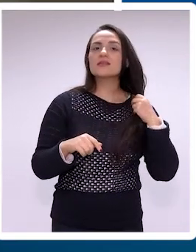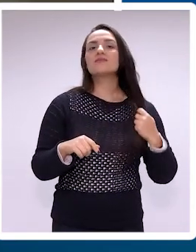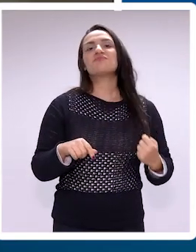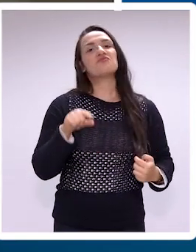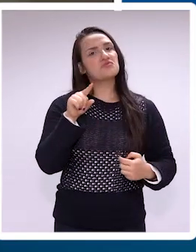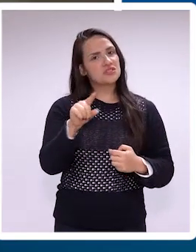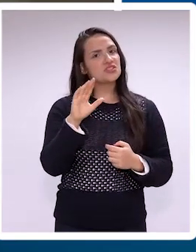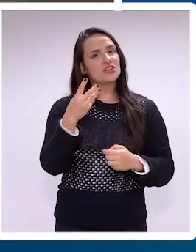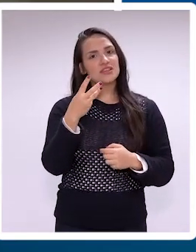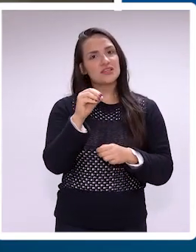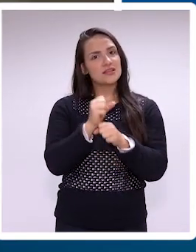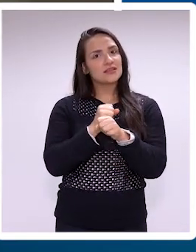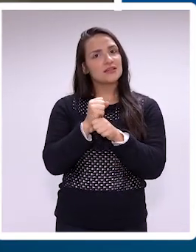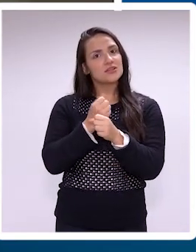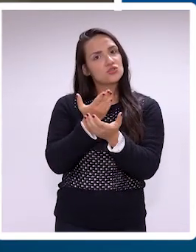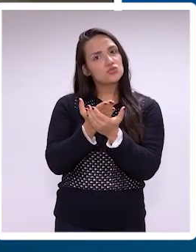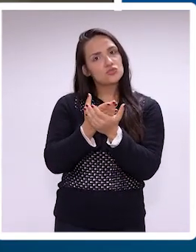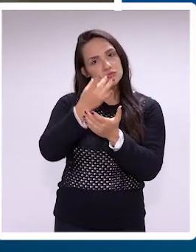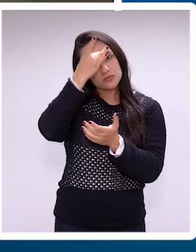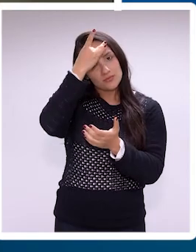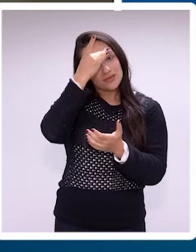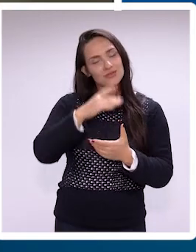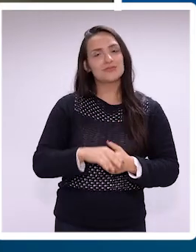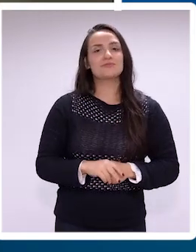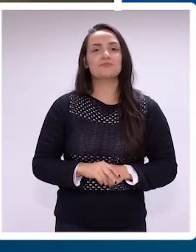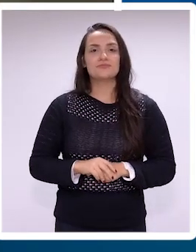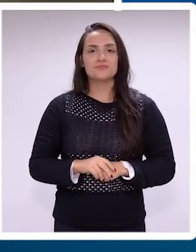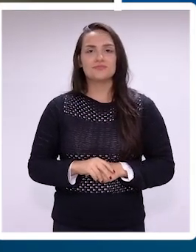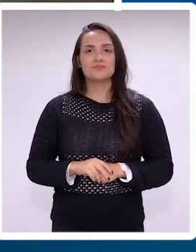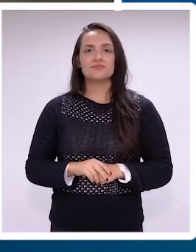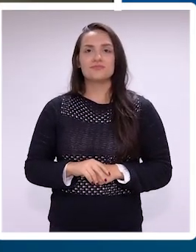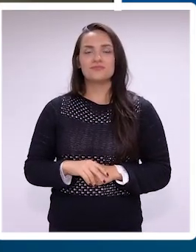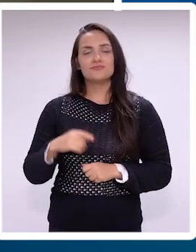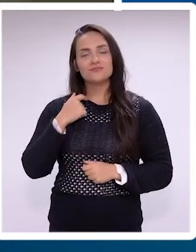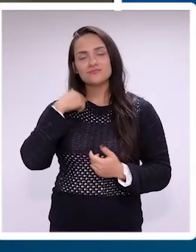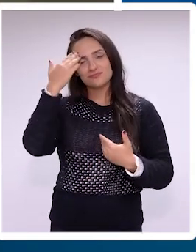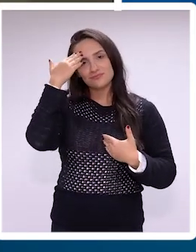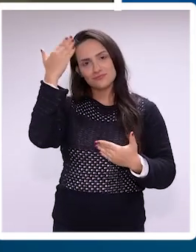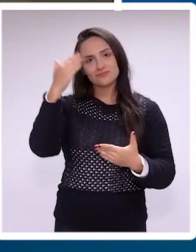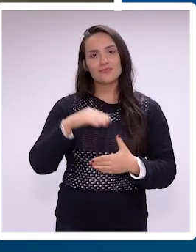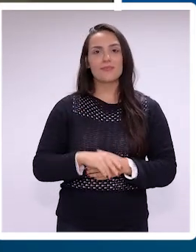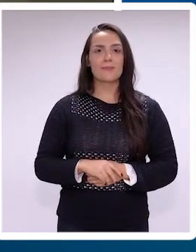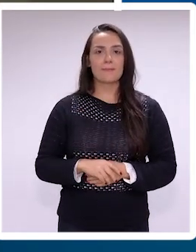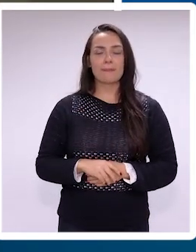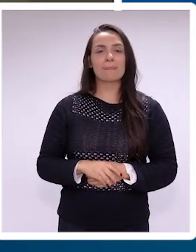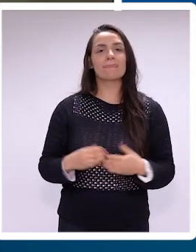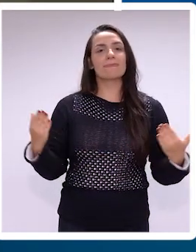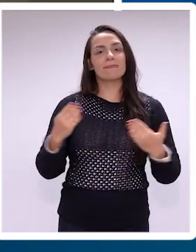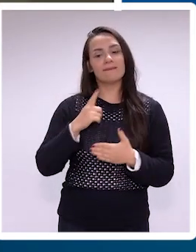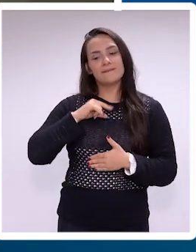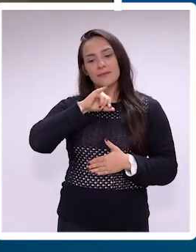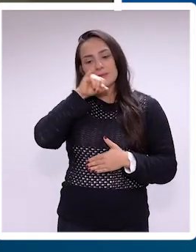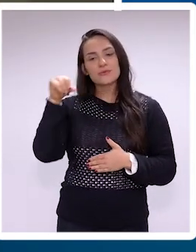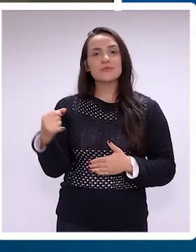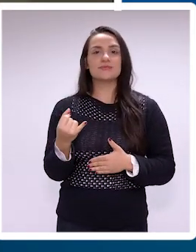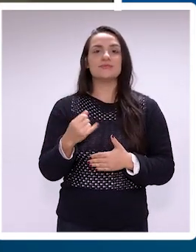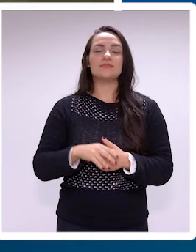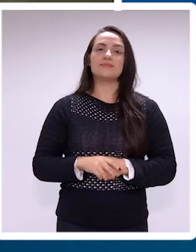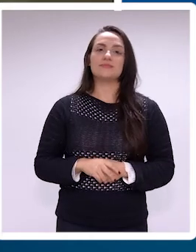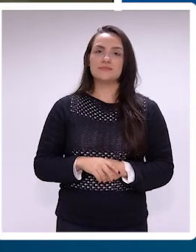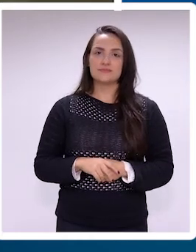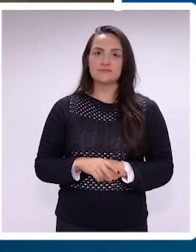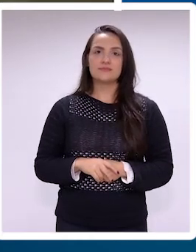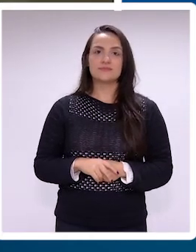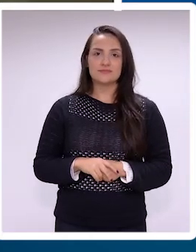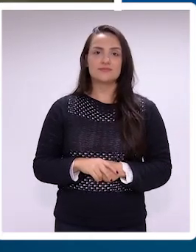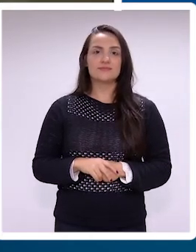Eu que agradeço a possibilidade de fazer ou trazer notícias que não sejam